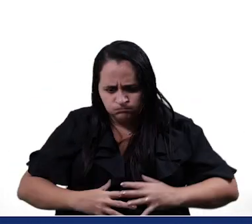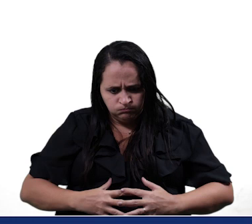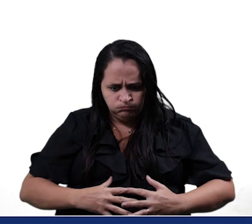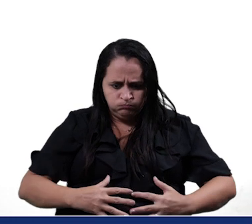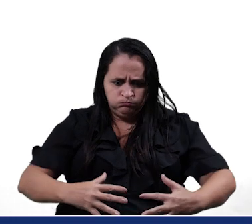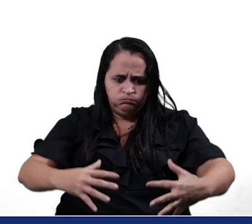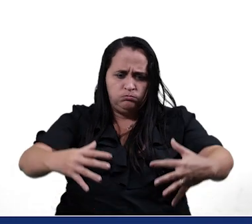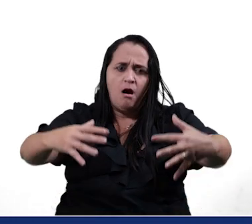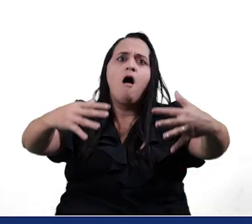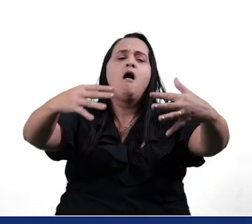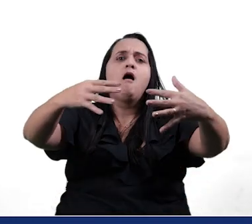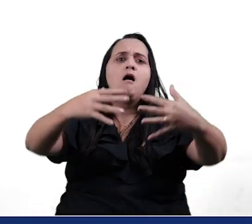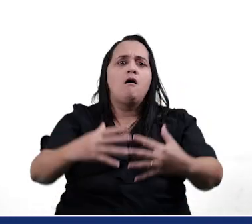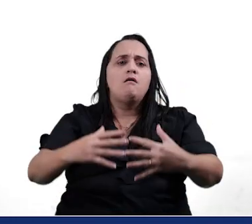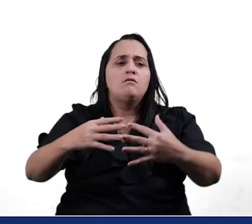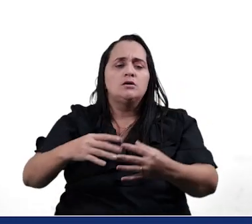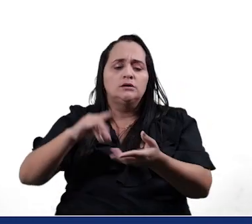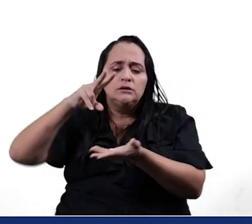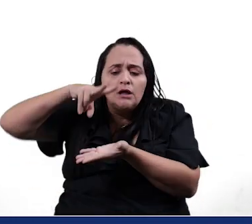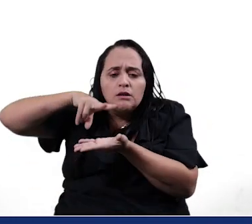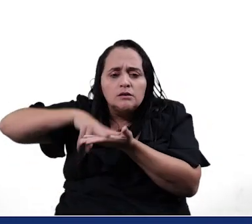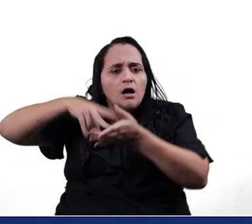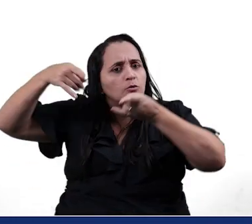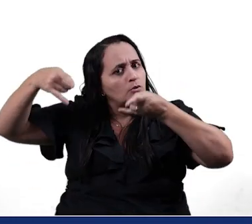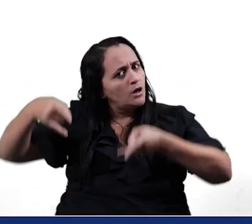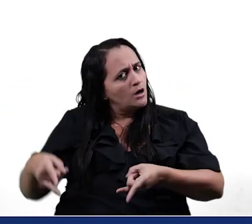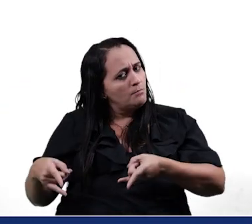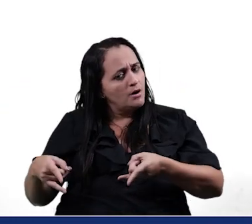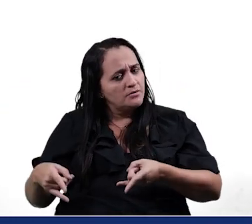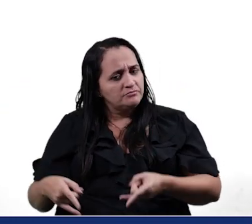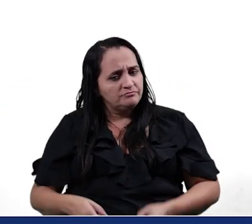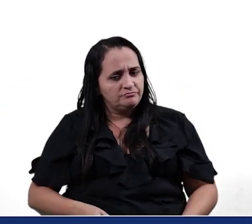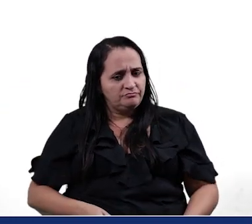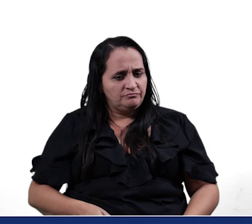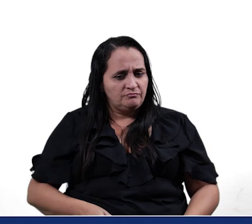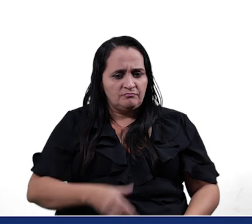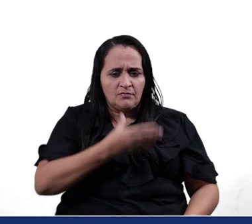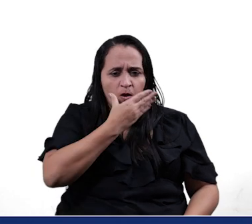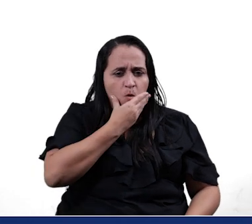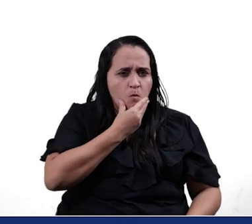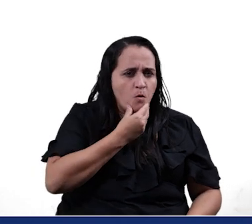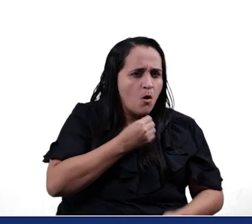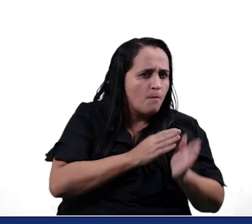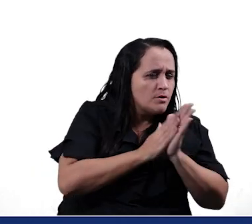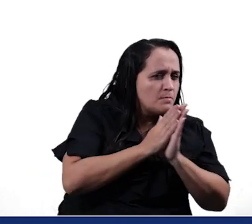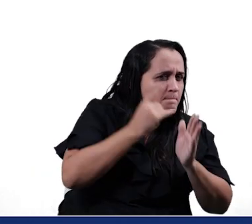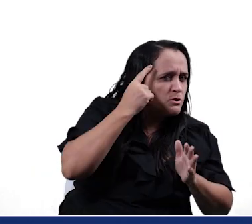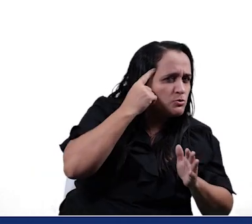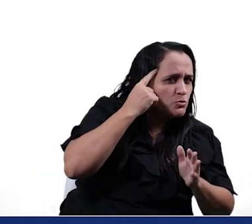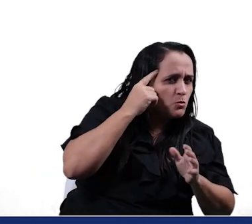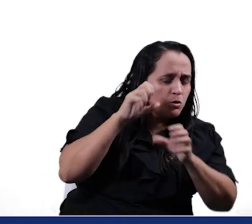enorme, grande, deitado na cama. O caçador tem uma ideia para salvar quem estava dentro da